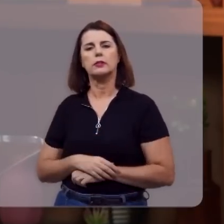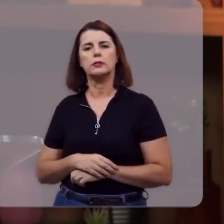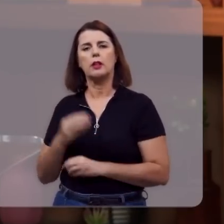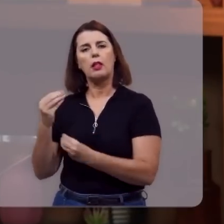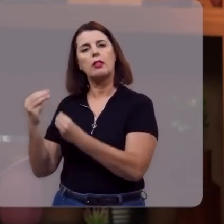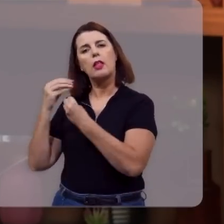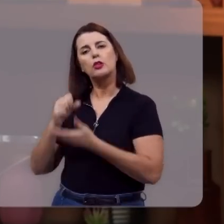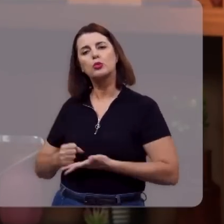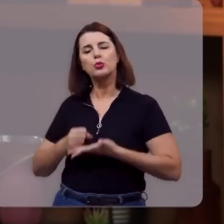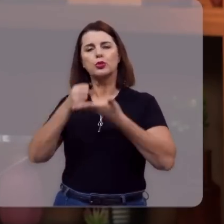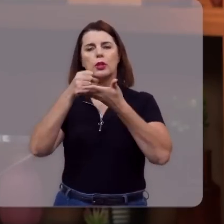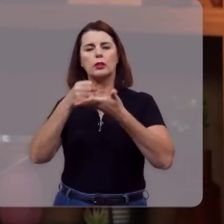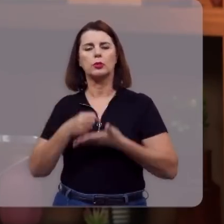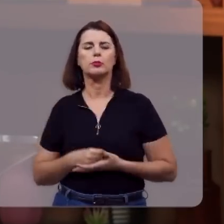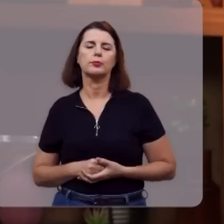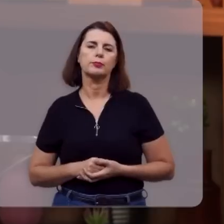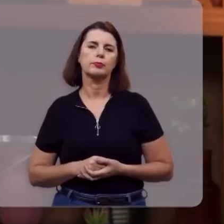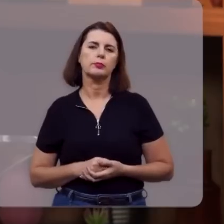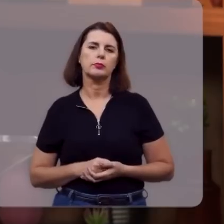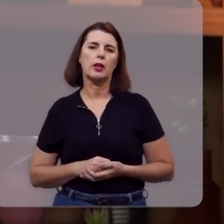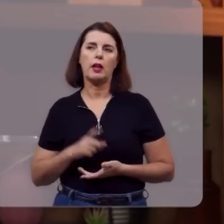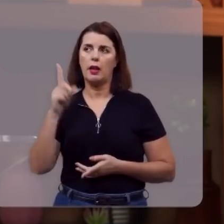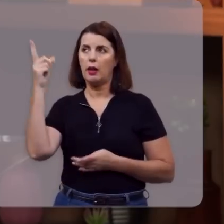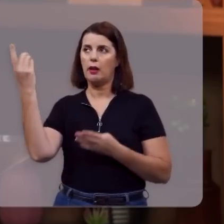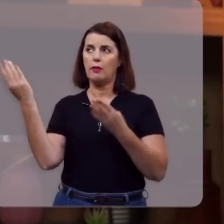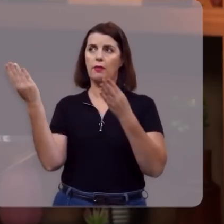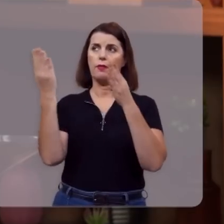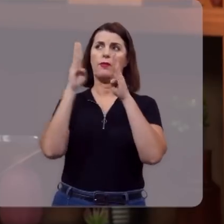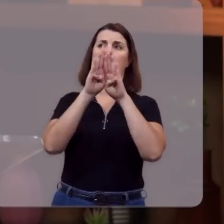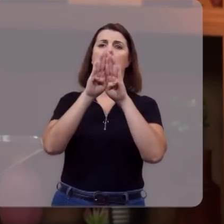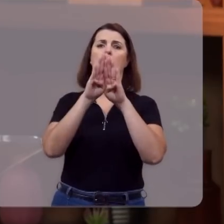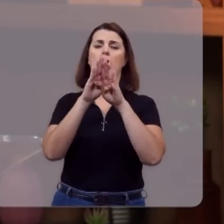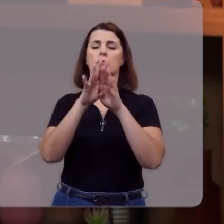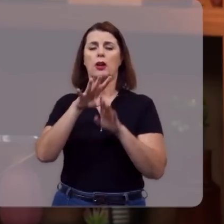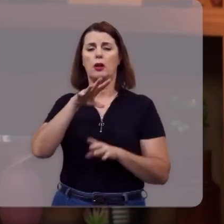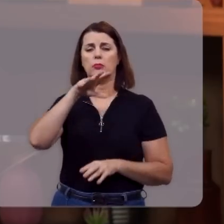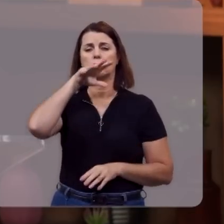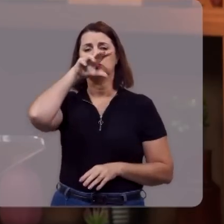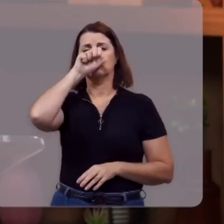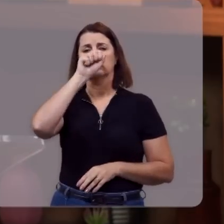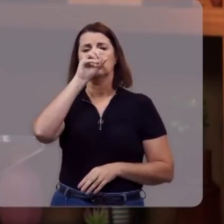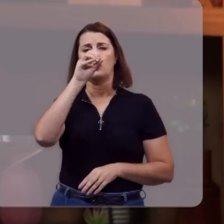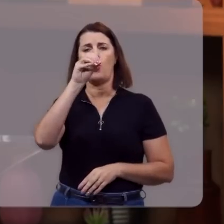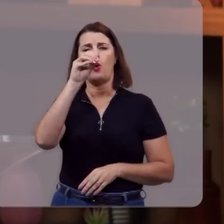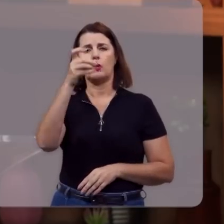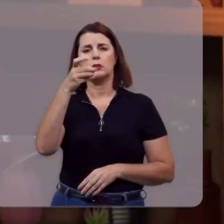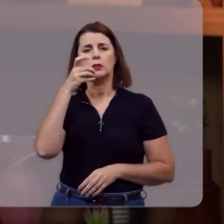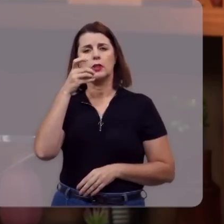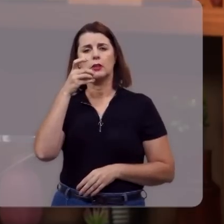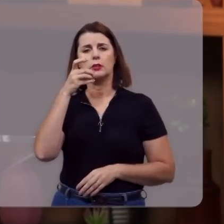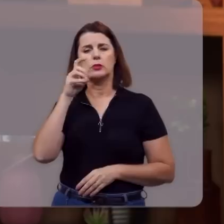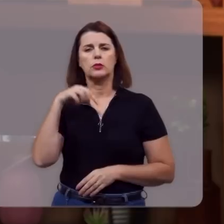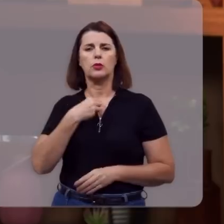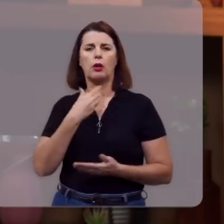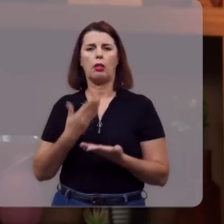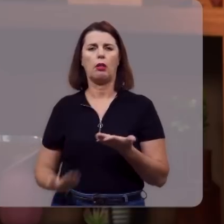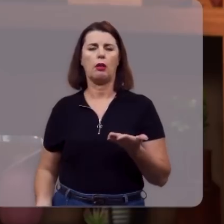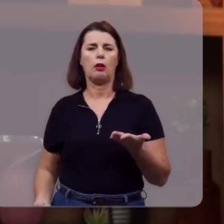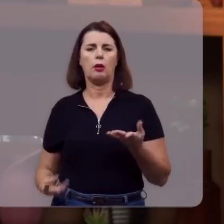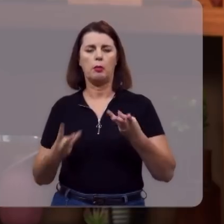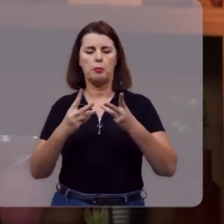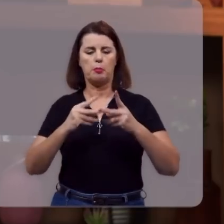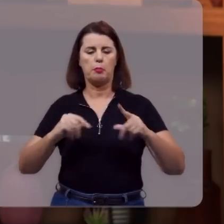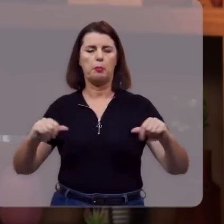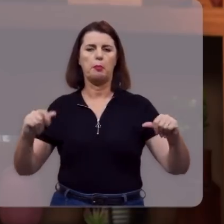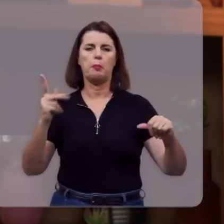Ele quem nos dá o sustento. Se Ele fechar a torneira do oxigênio, nós caímos e